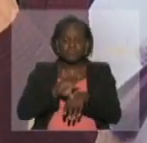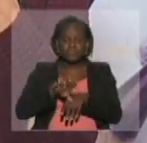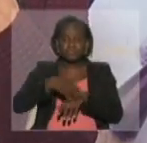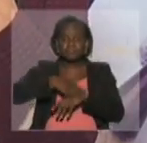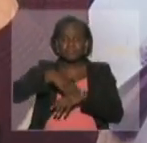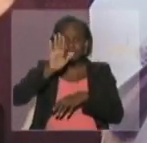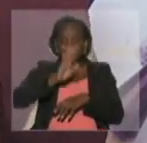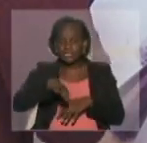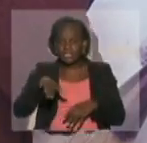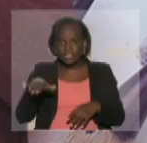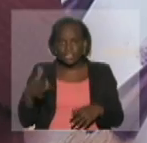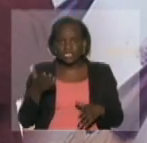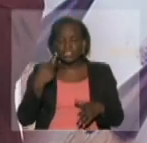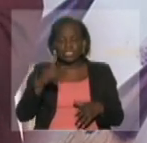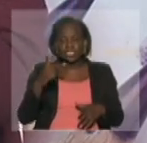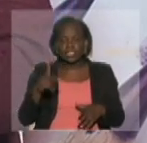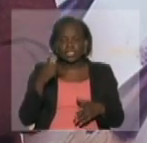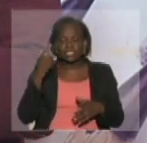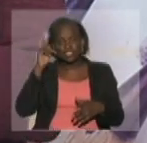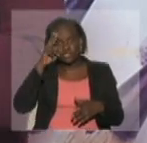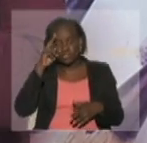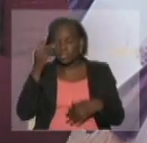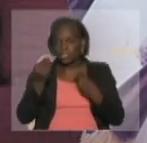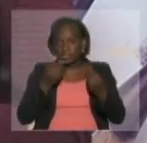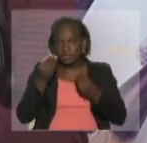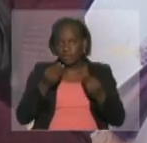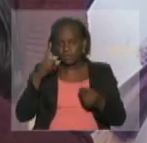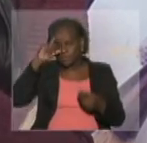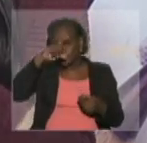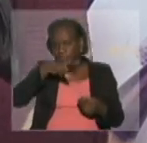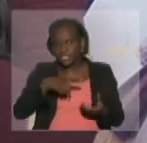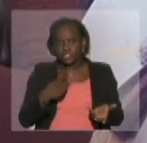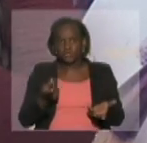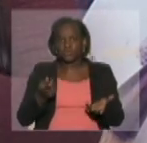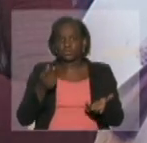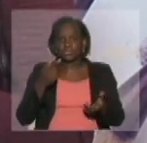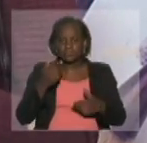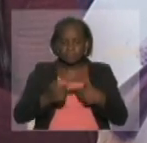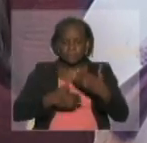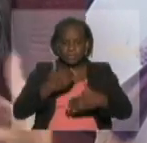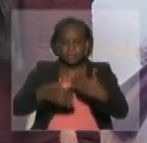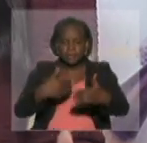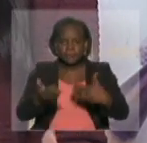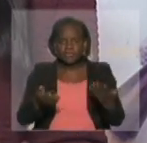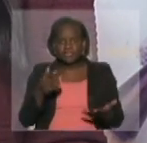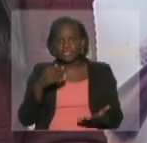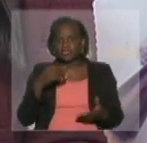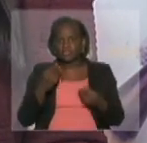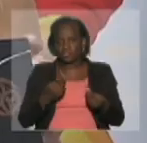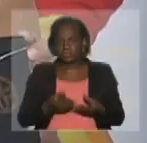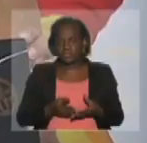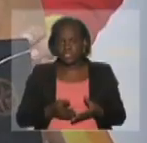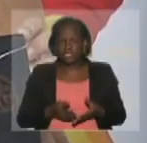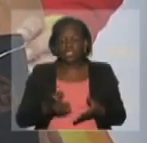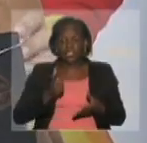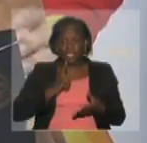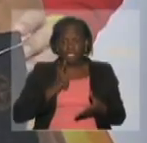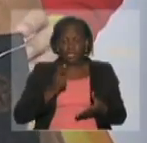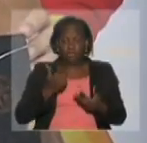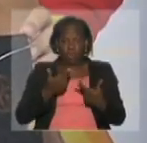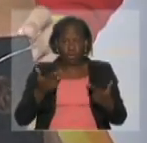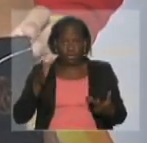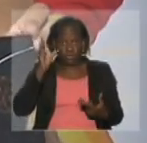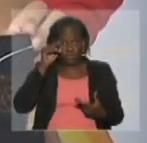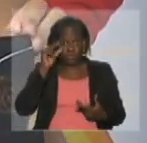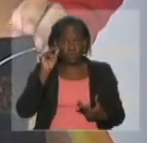para as crianças no sentido da história em si, desse desafio e do desenrolar dessa trama? Tem uma coisa curiosa